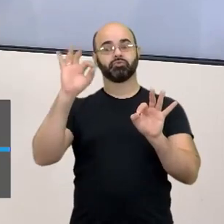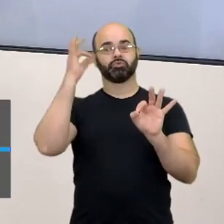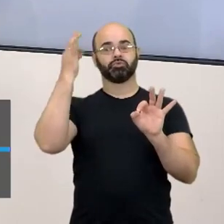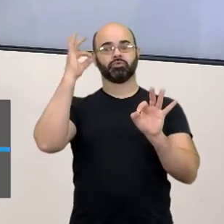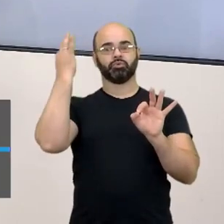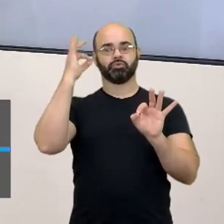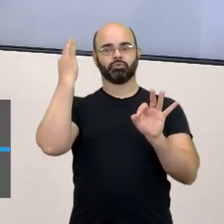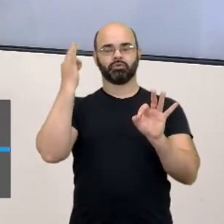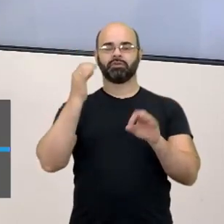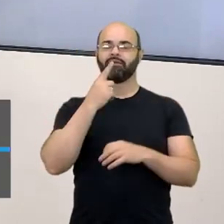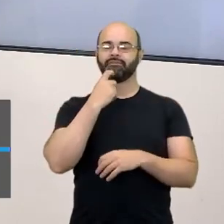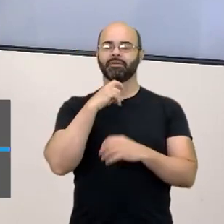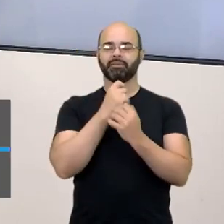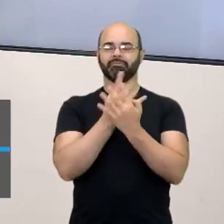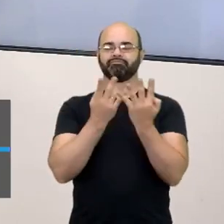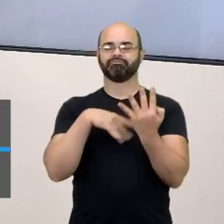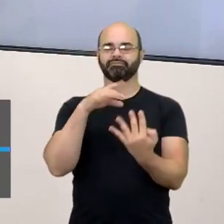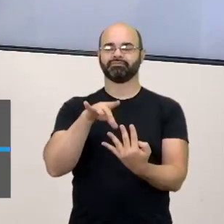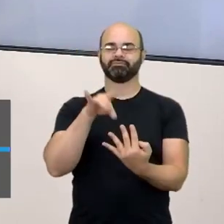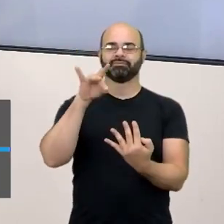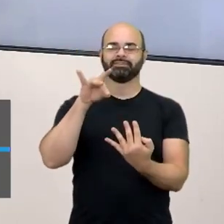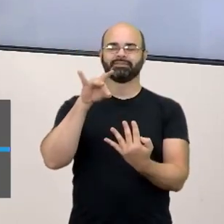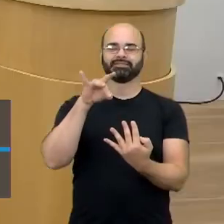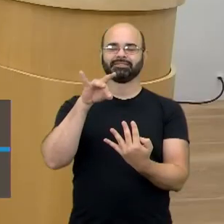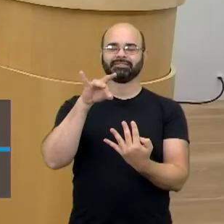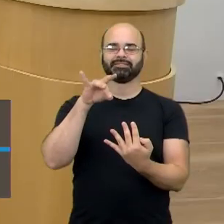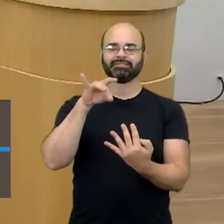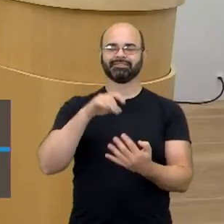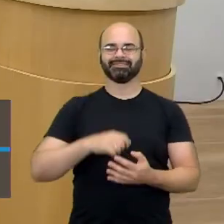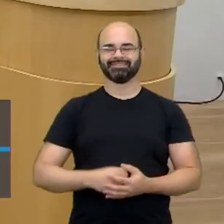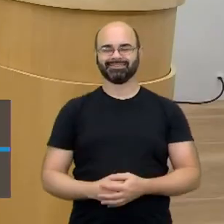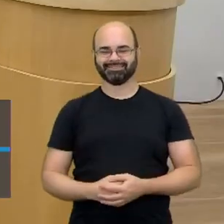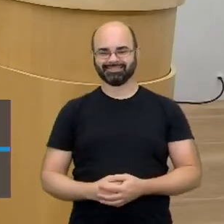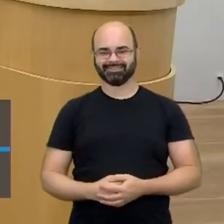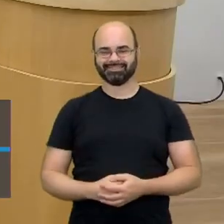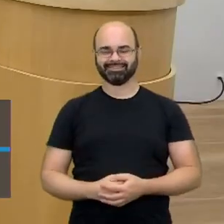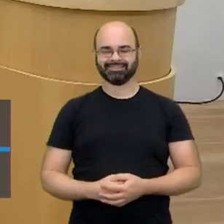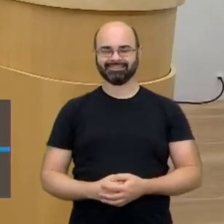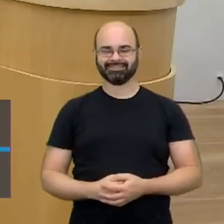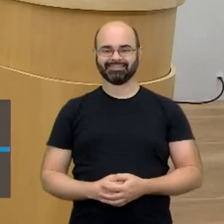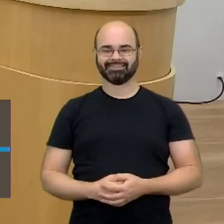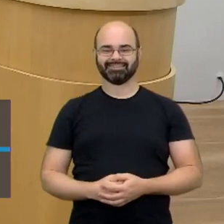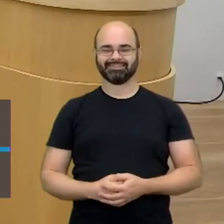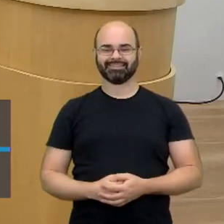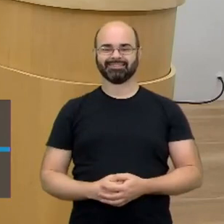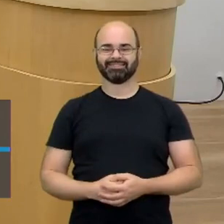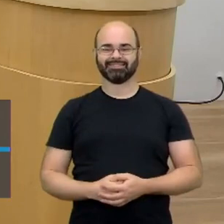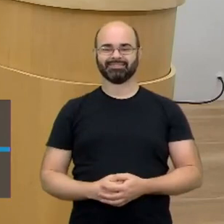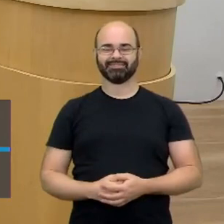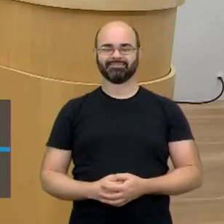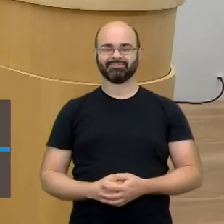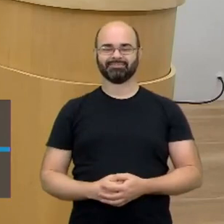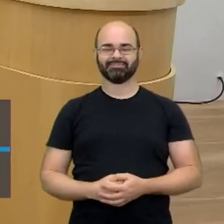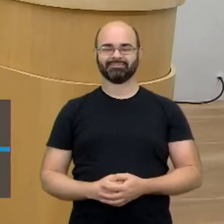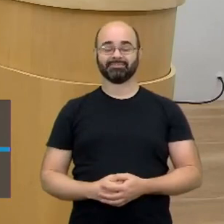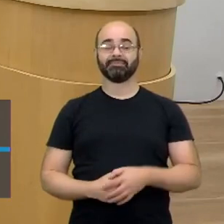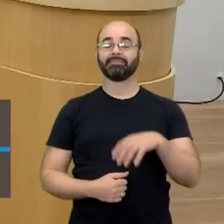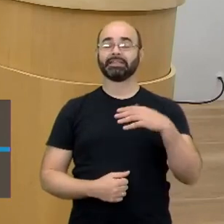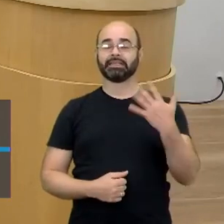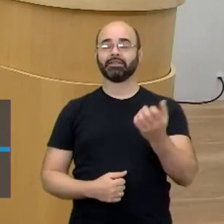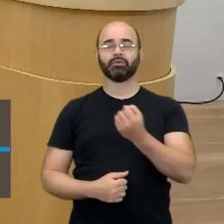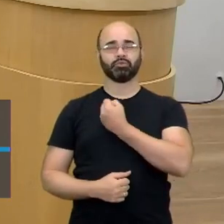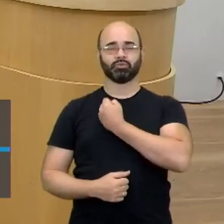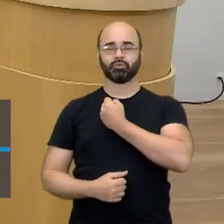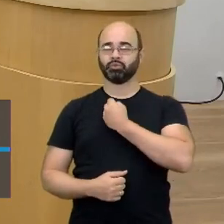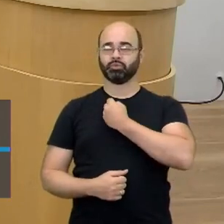uma carta vermelha dentro do baralho. Boa. Certo? Muito Certo. bom. E aí, Osmar, todos esses